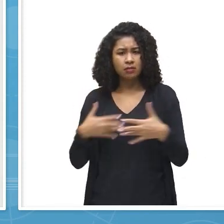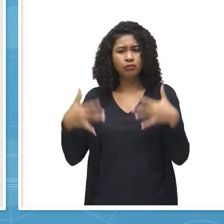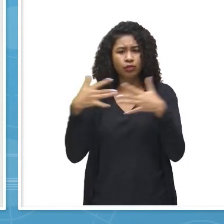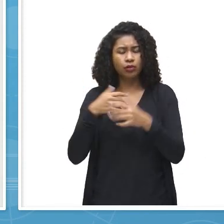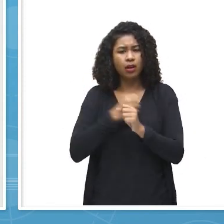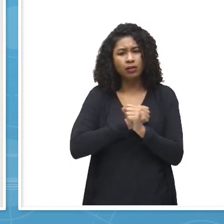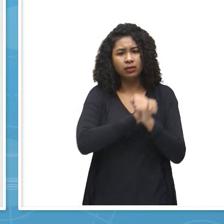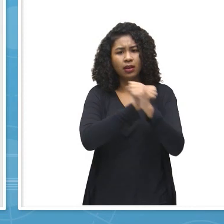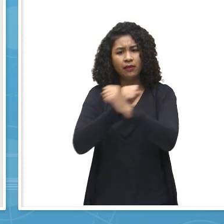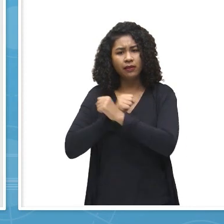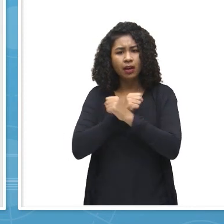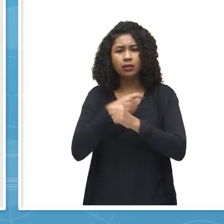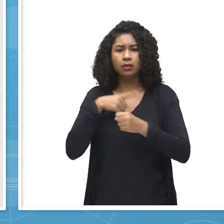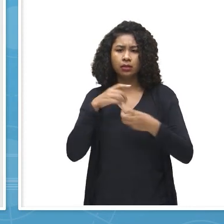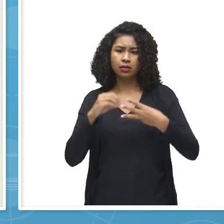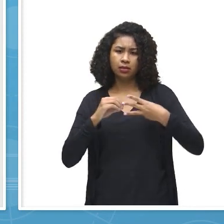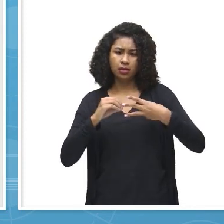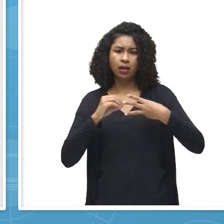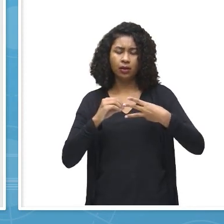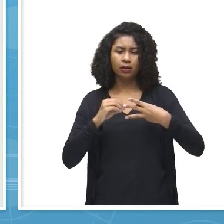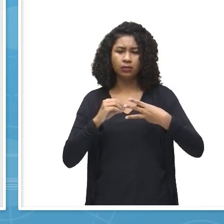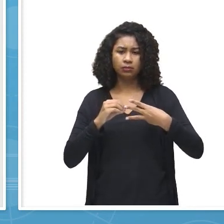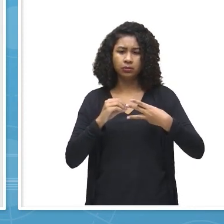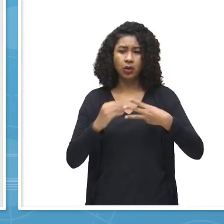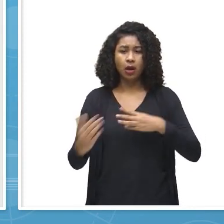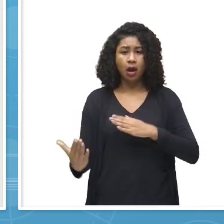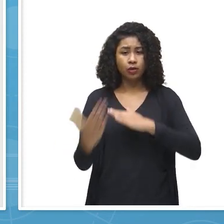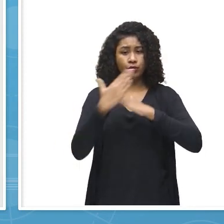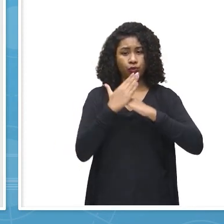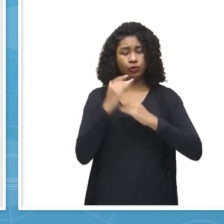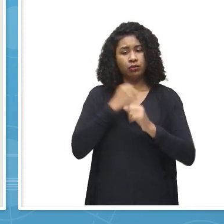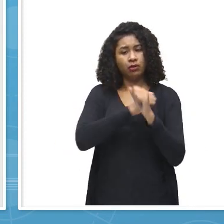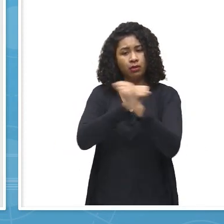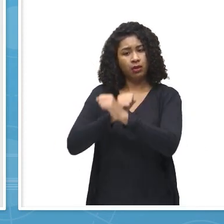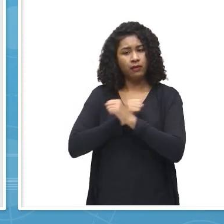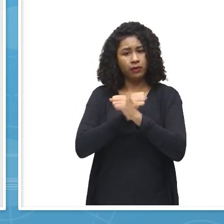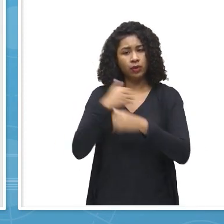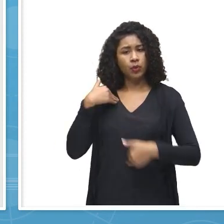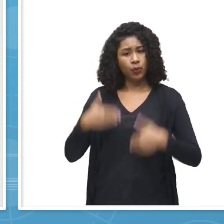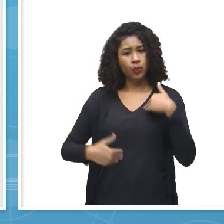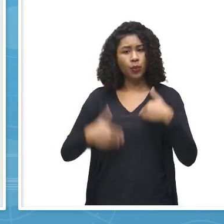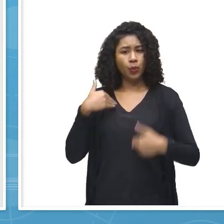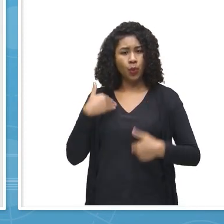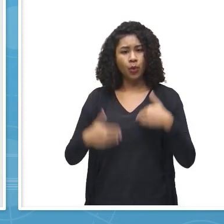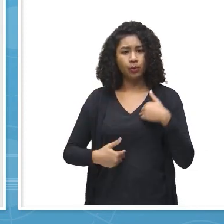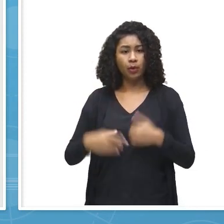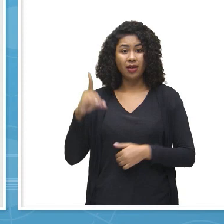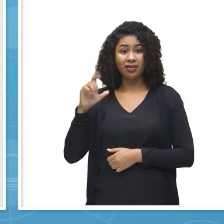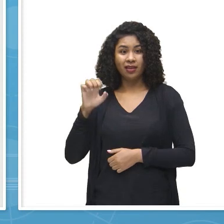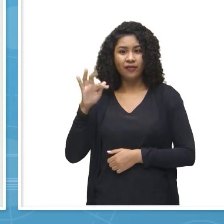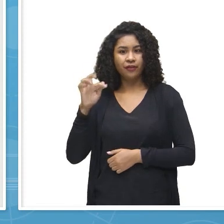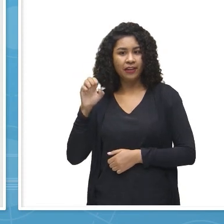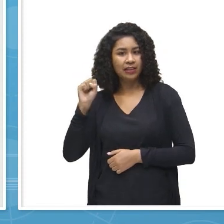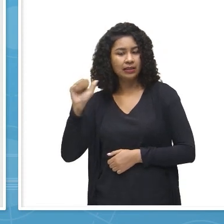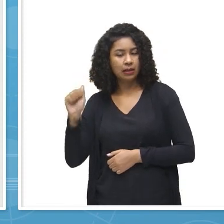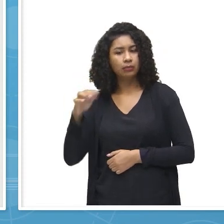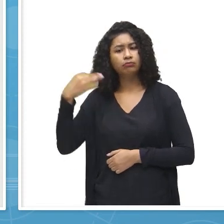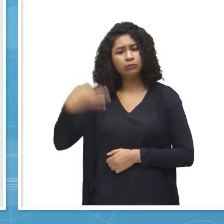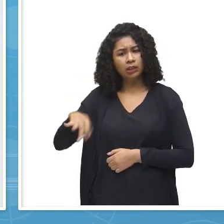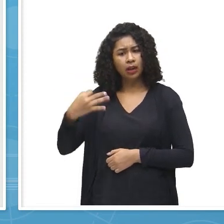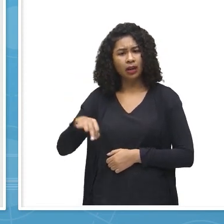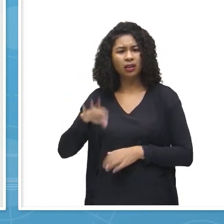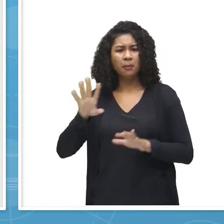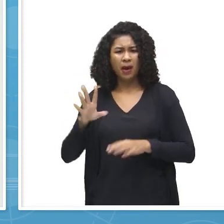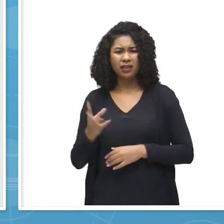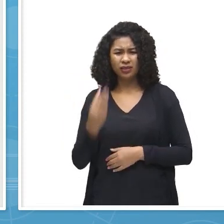Temos as células ali que ajudam na defesa do nosso corpo. Então, defesa está correta, só que digestão não, né? Esse